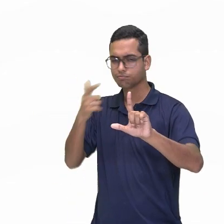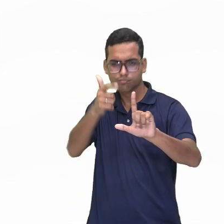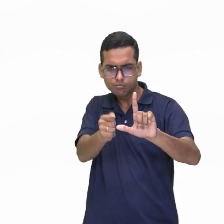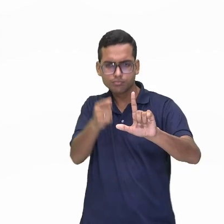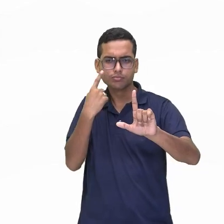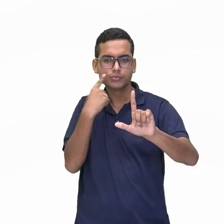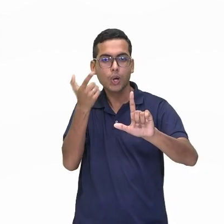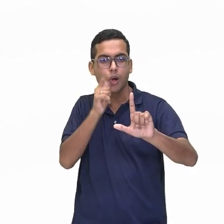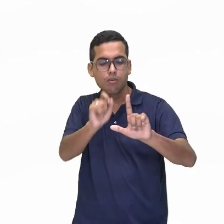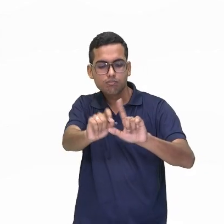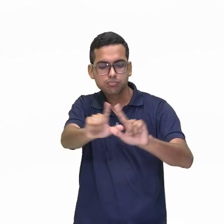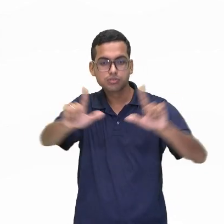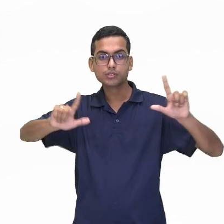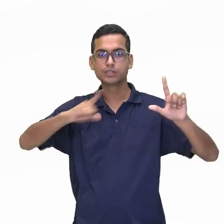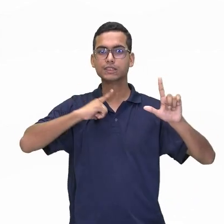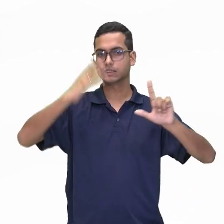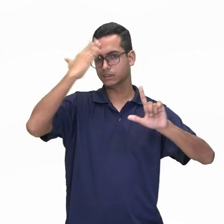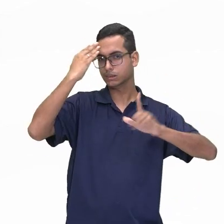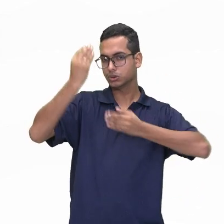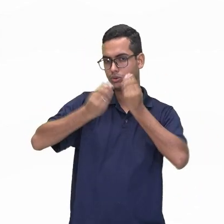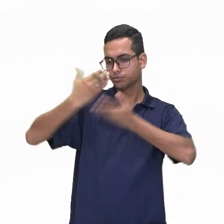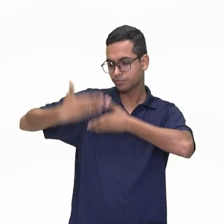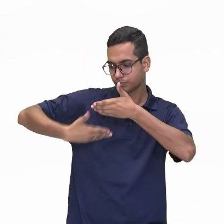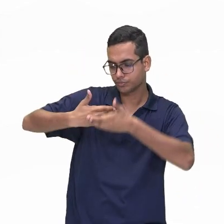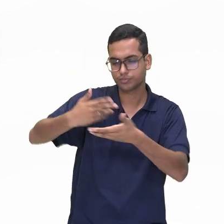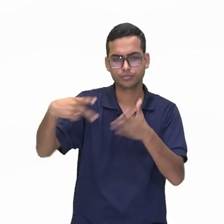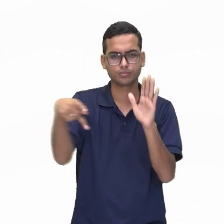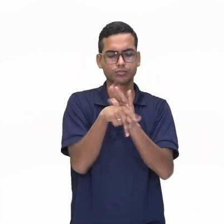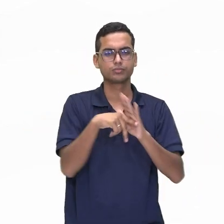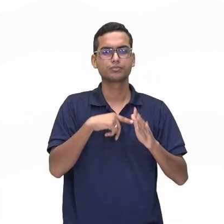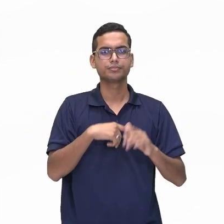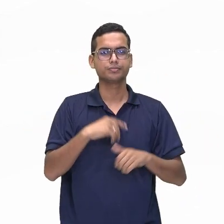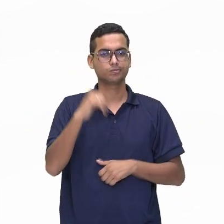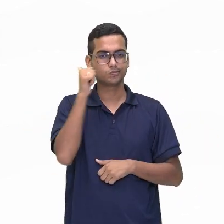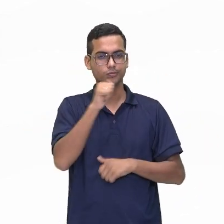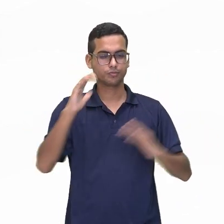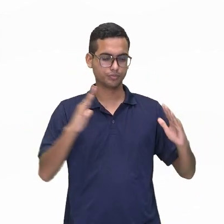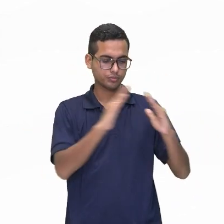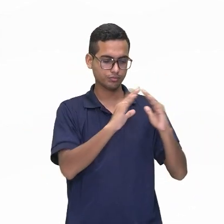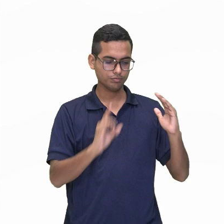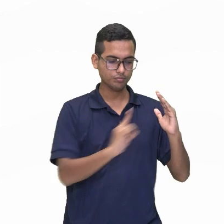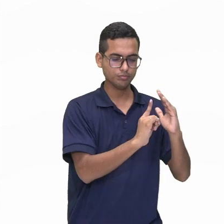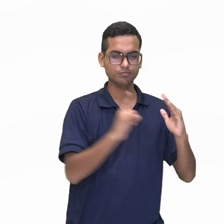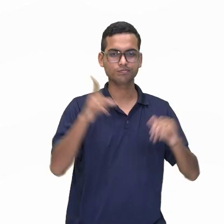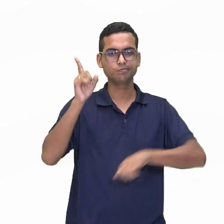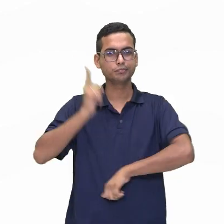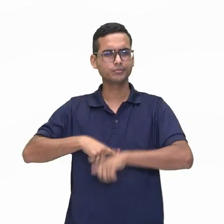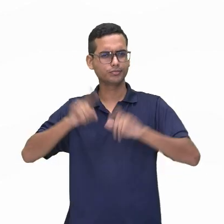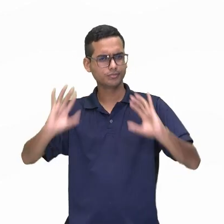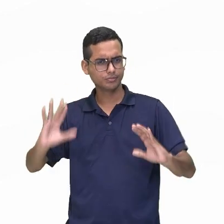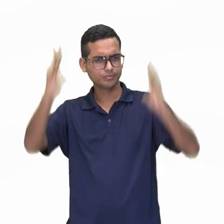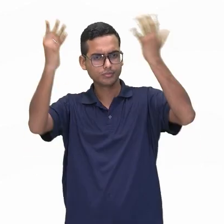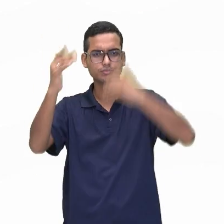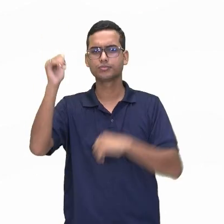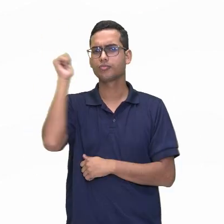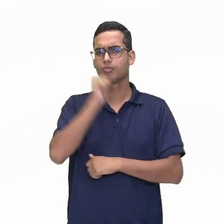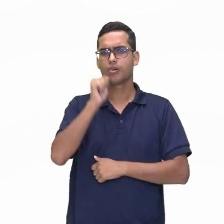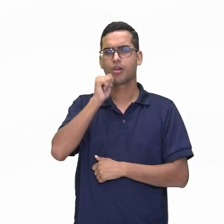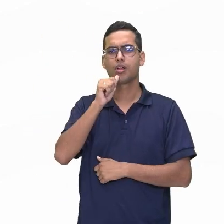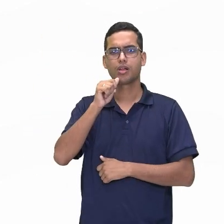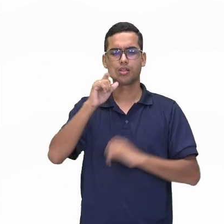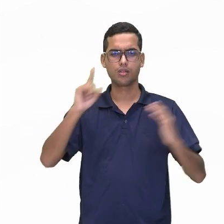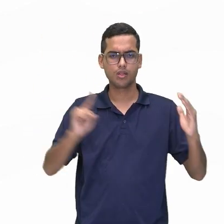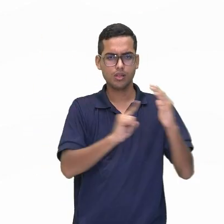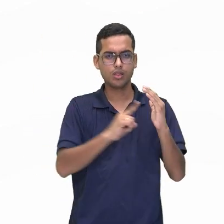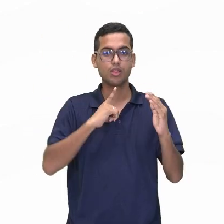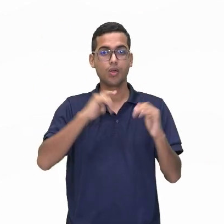esse processo. Então, um dos pontos principais da festa é o momento em que ela está ali sendo